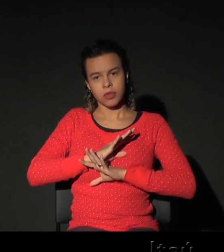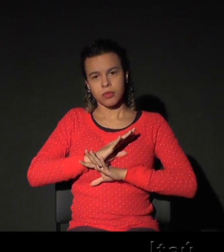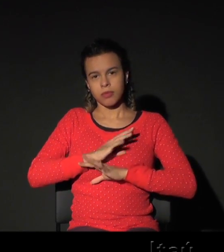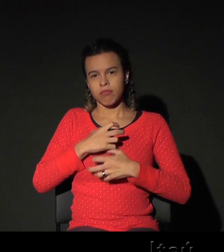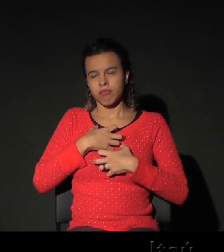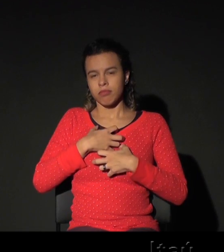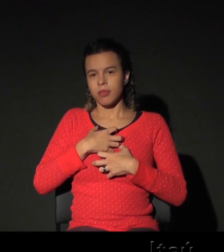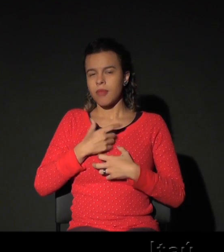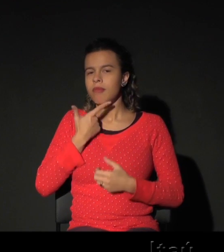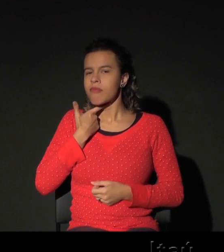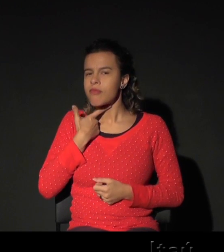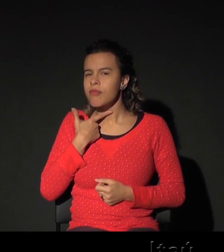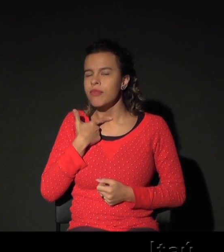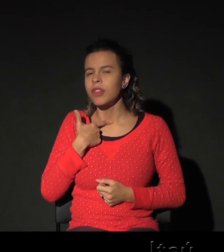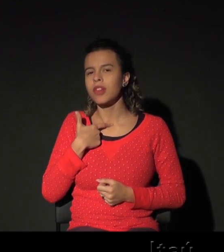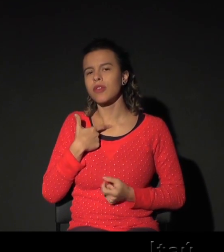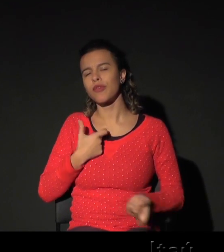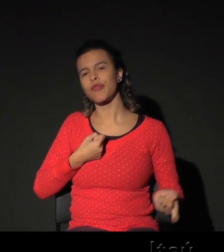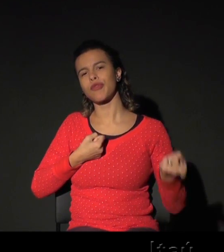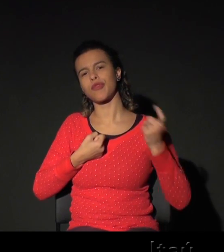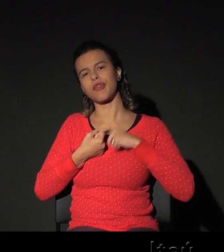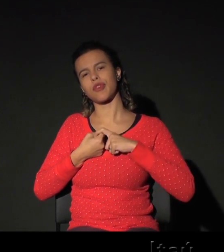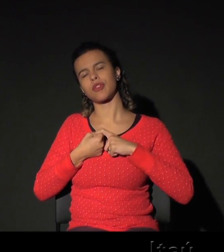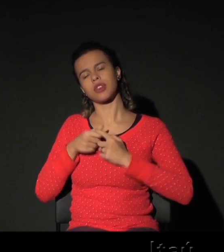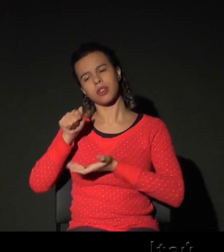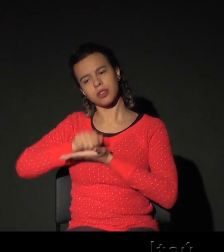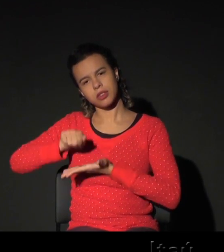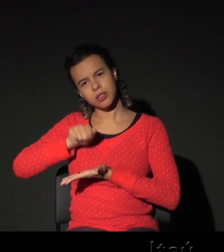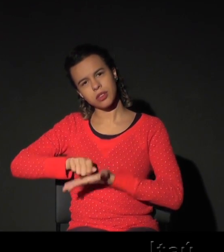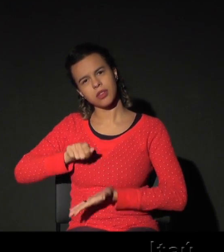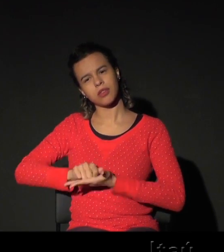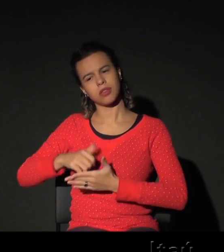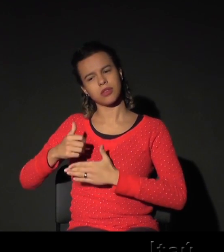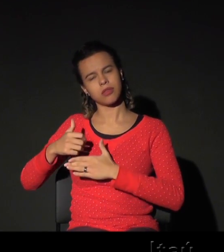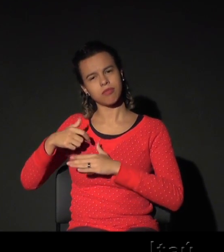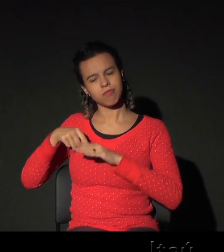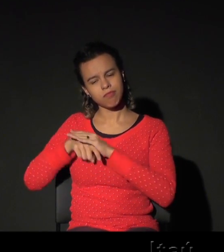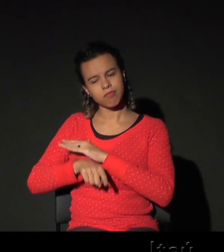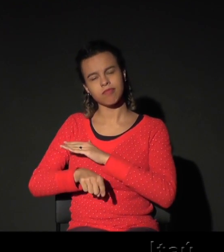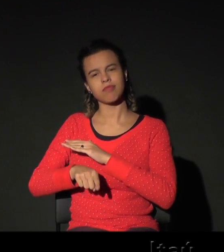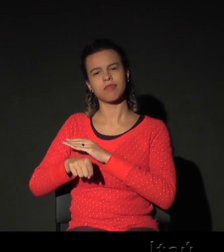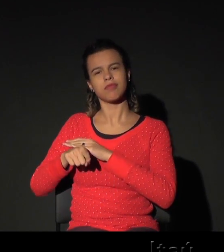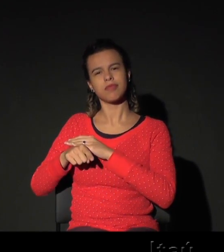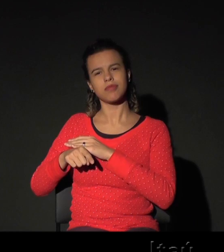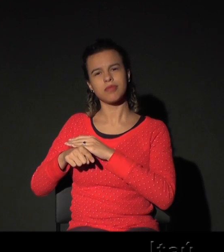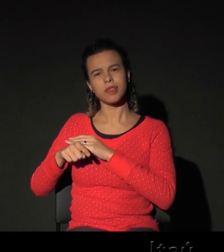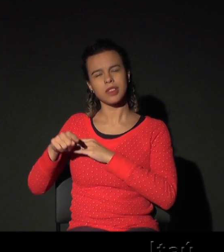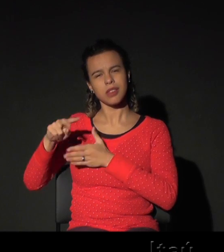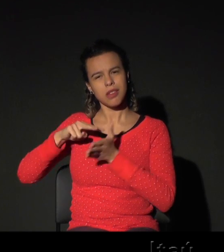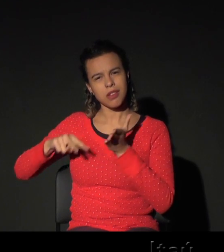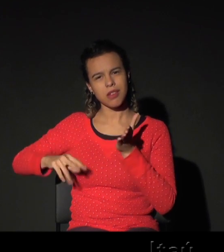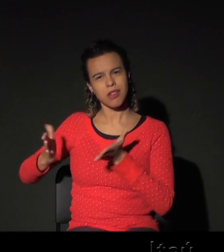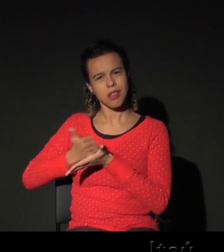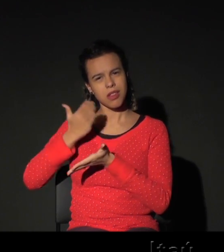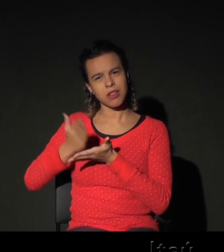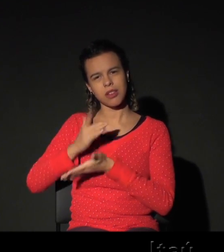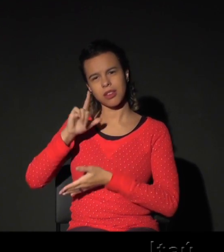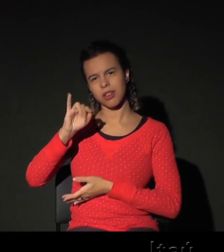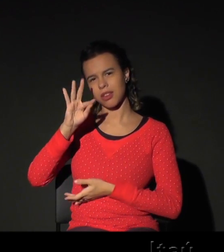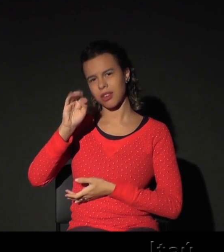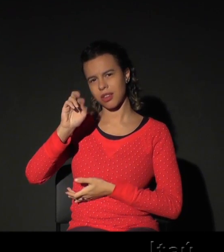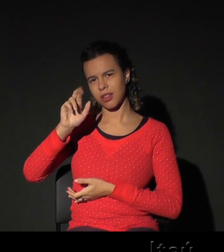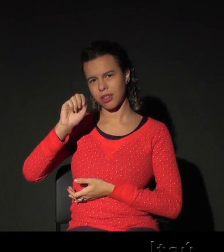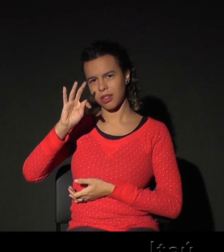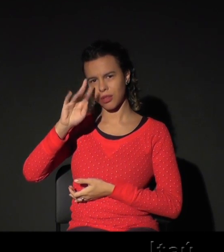tive muitas muita vontade de voltar de de escrever de desenvolver mesmo a literatura